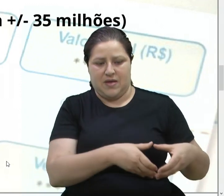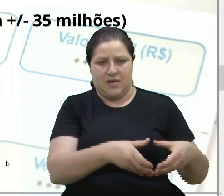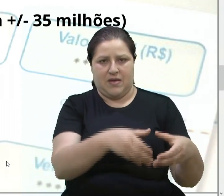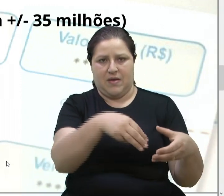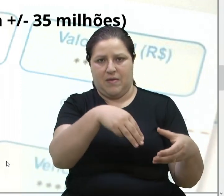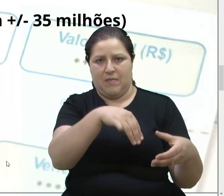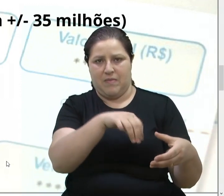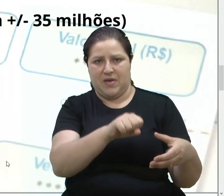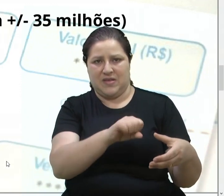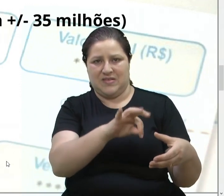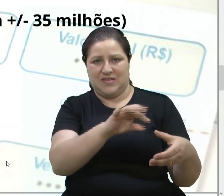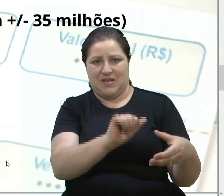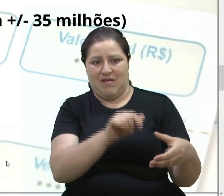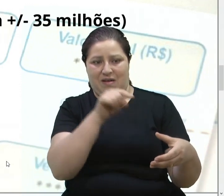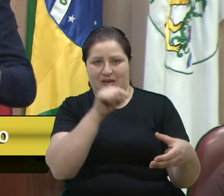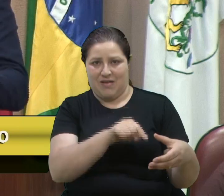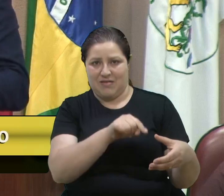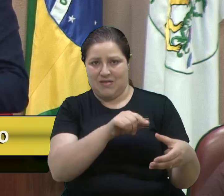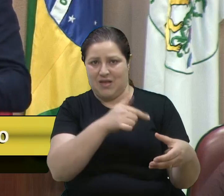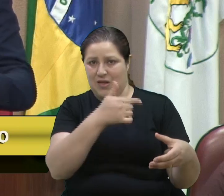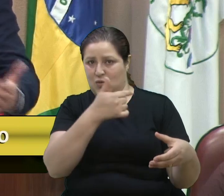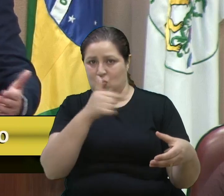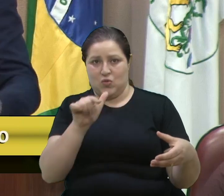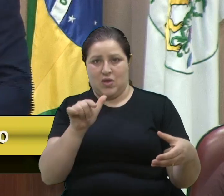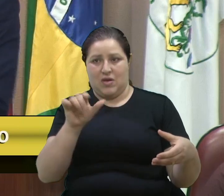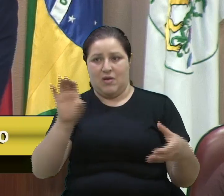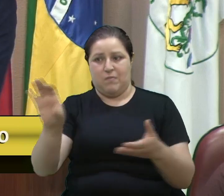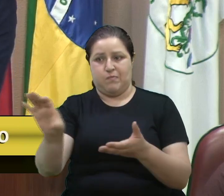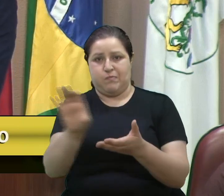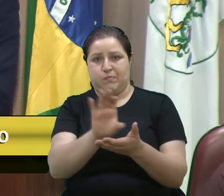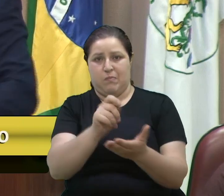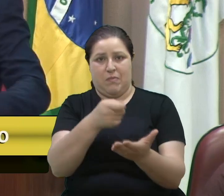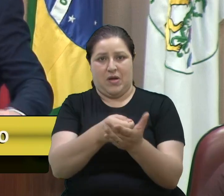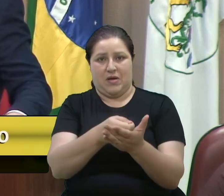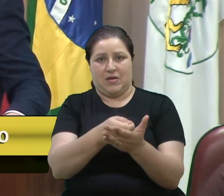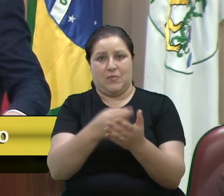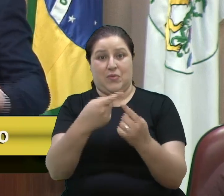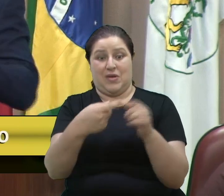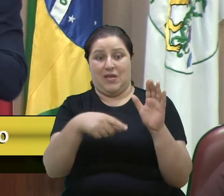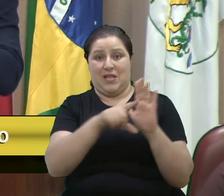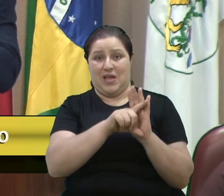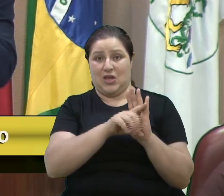sendo paga, porque está sendo isenta pela lei,